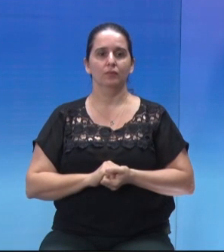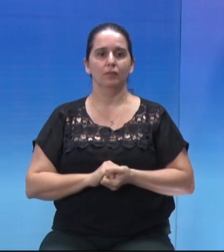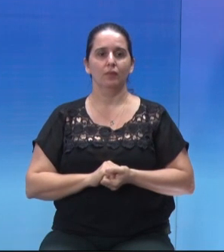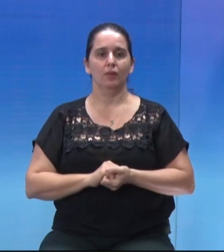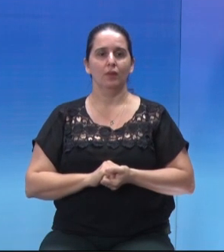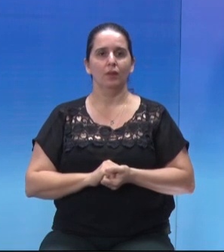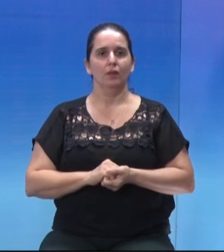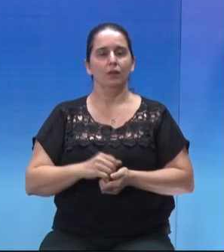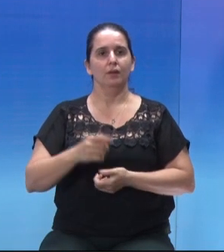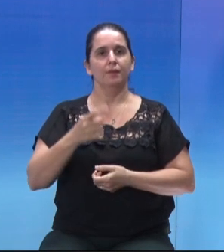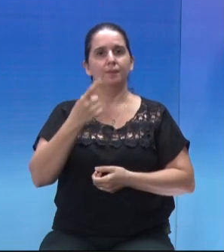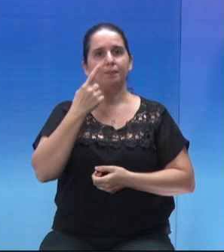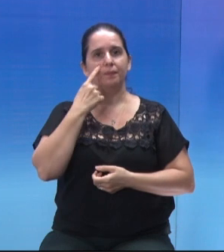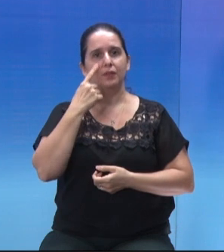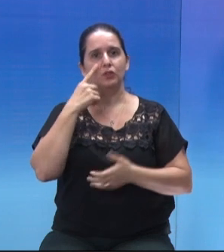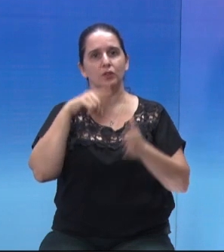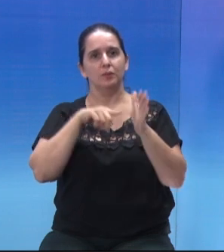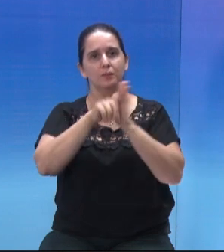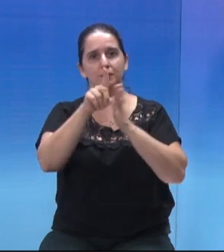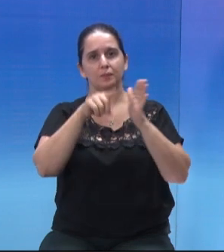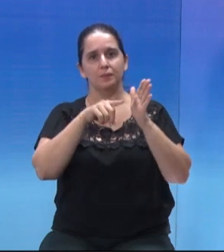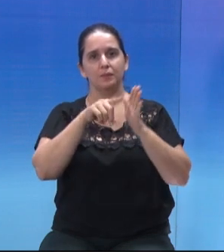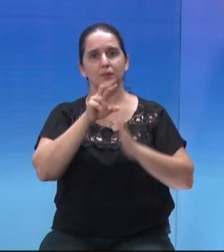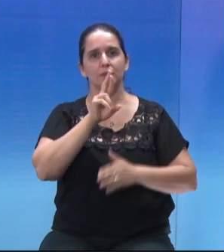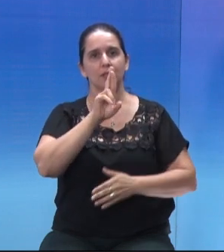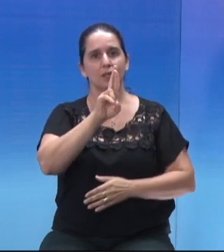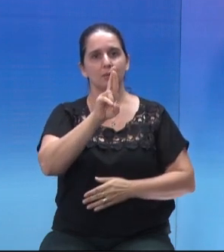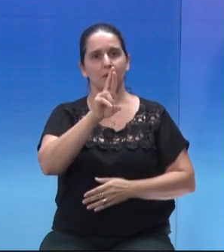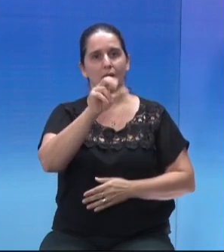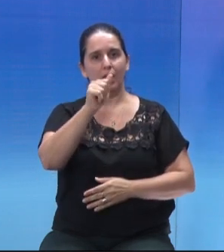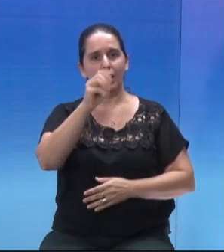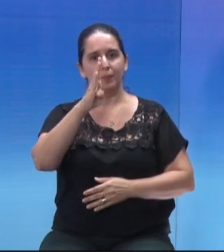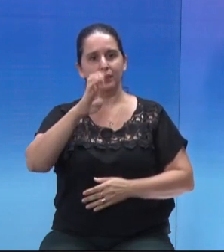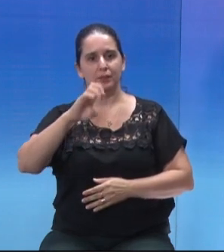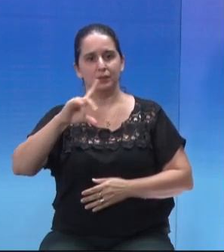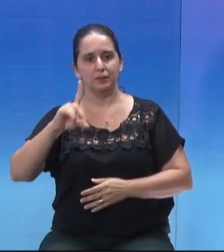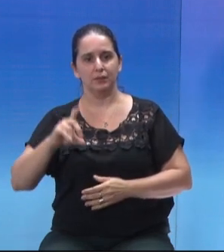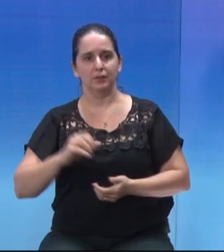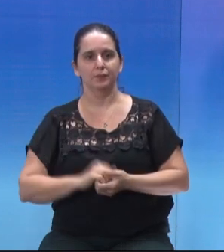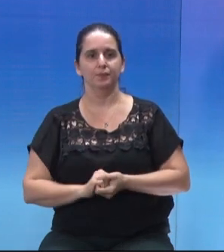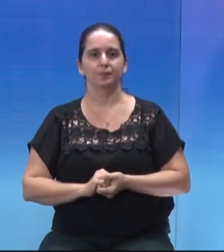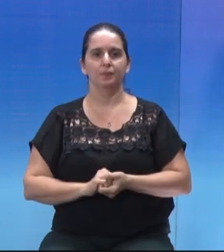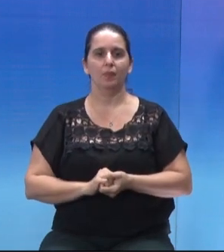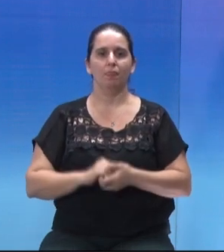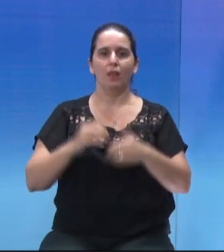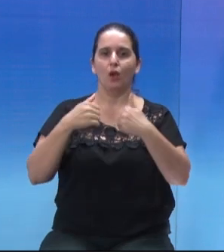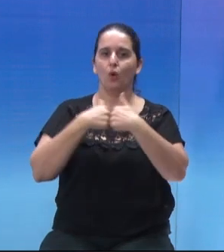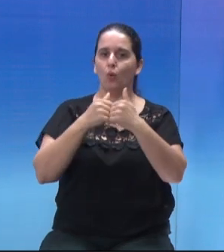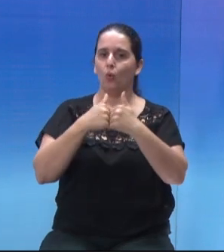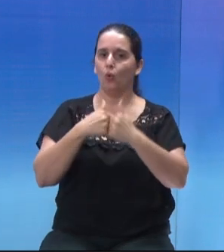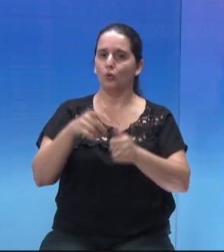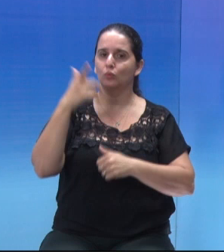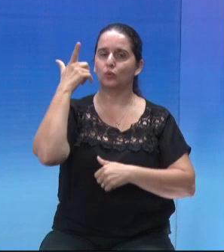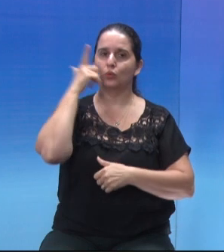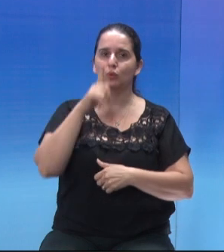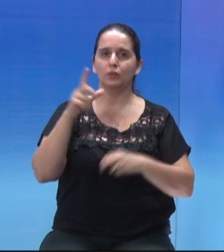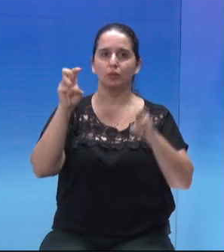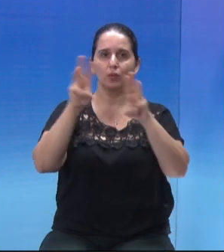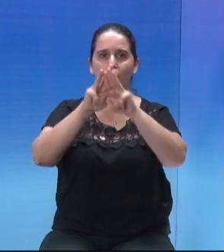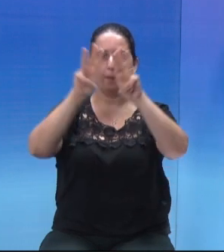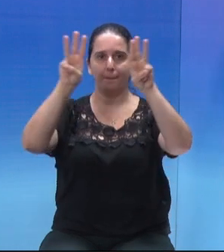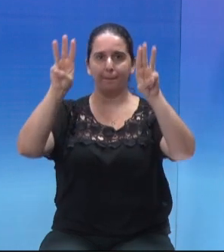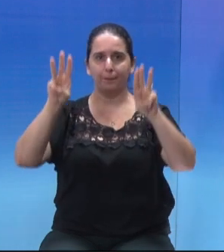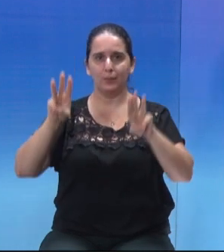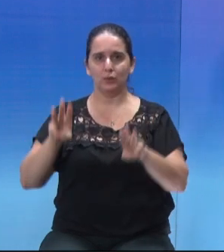Vamos dar uma olhadinha nas respostas? Vamos lá. Finalzinho da pergunta. O veículo alcançou o estatuto de